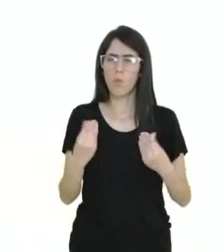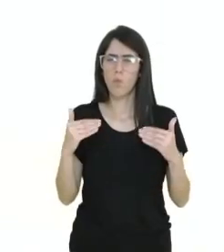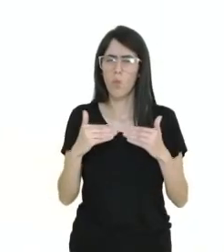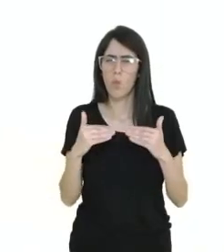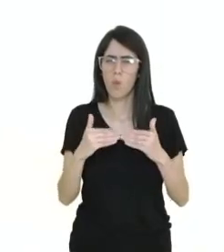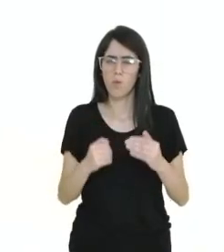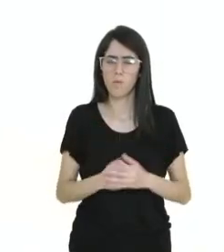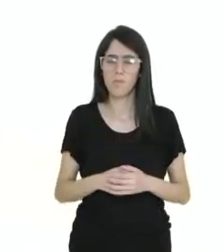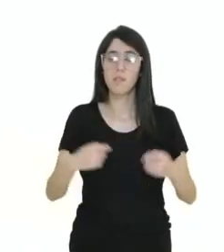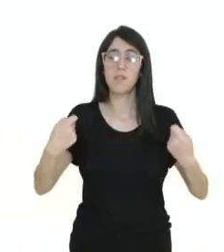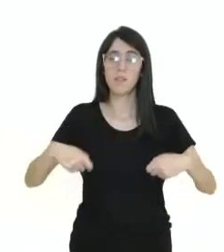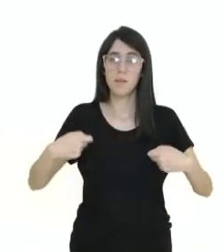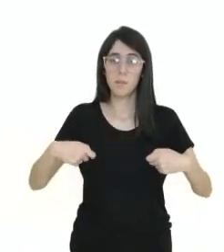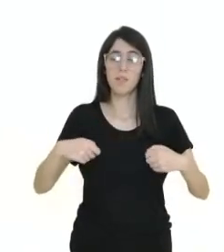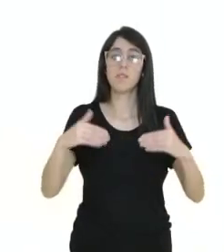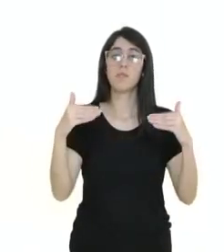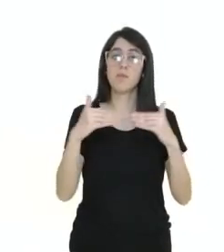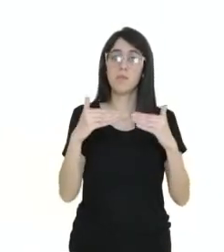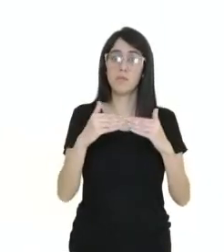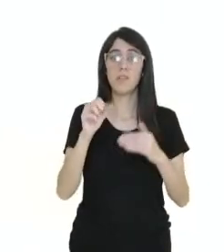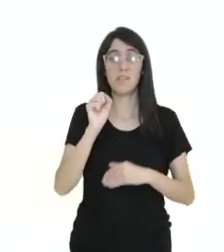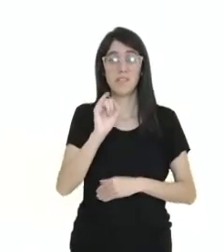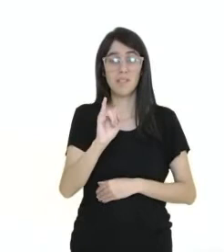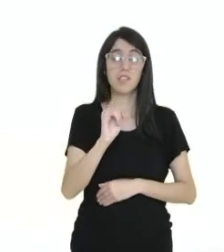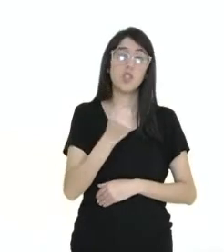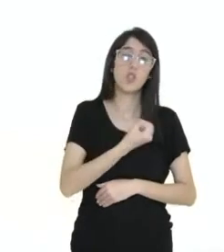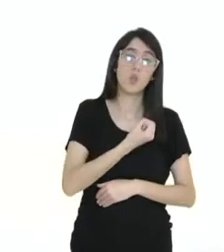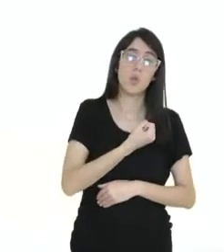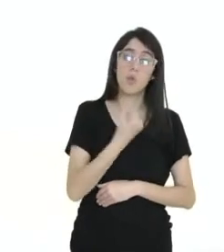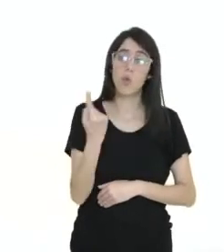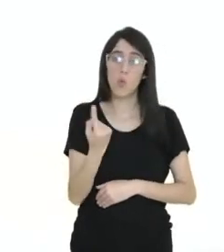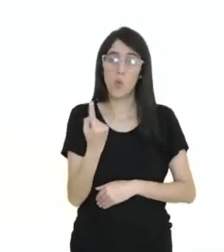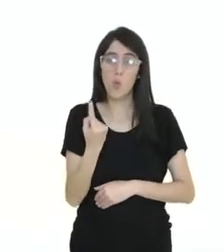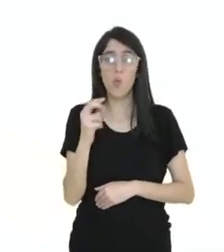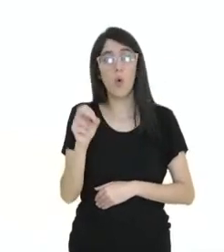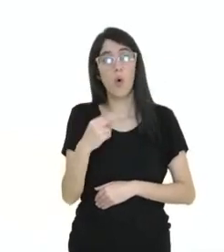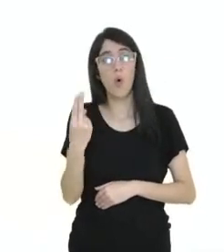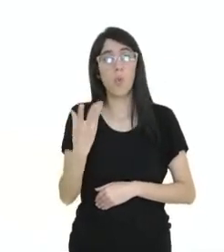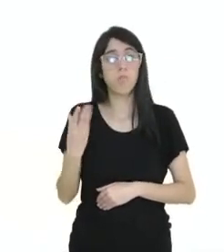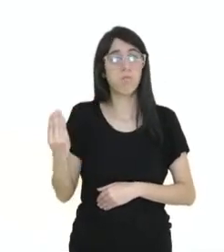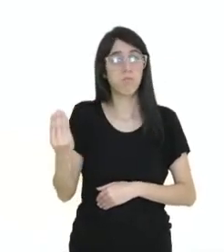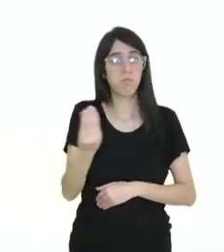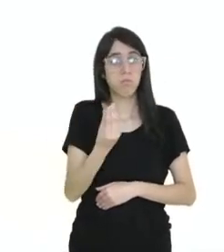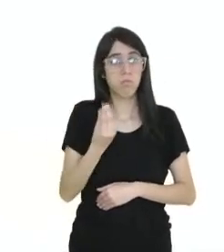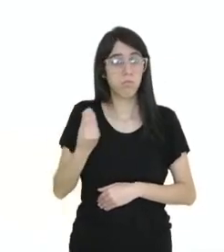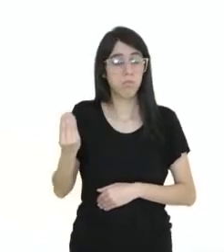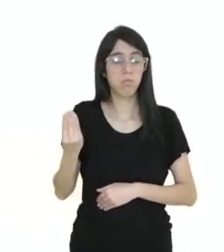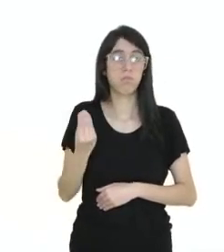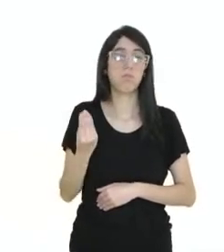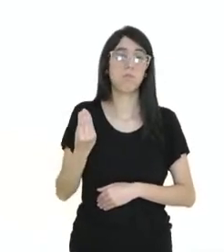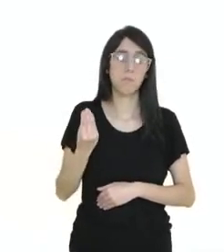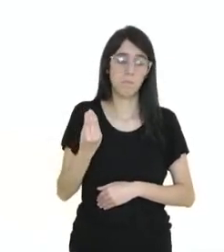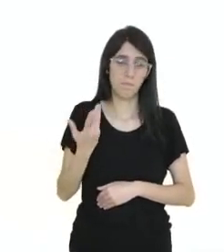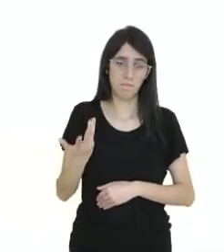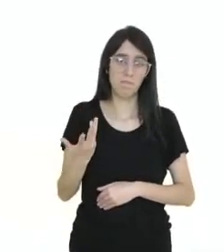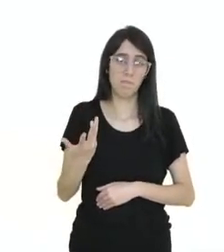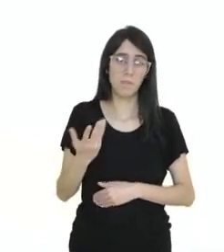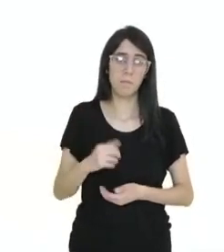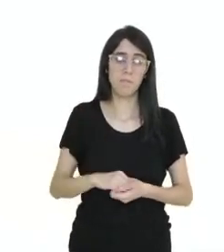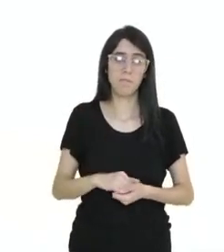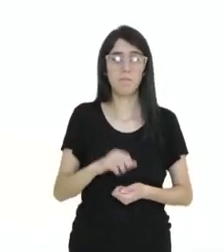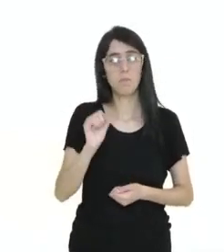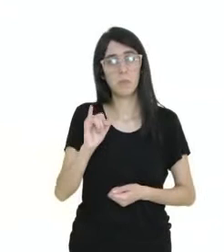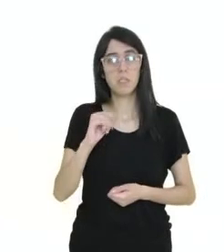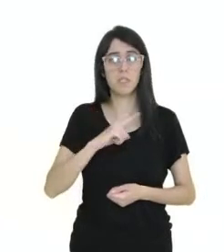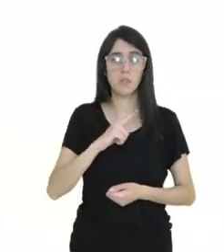Em número, se é singular, né? Quando eu tenho um elemento, né? Ou plural, quando eu tenho